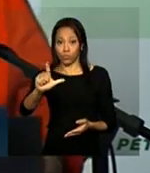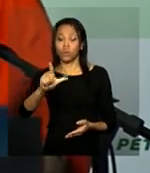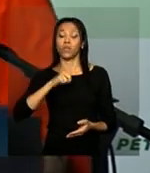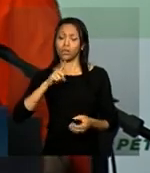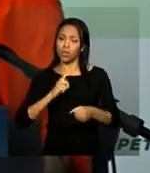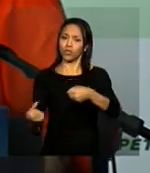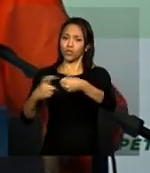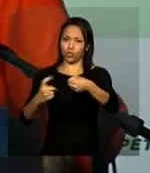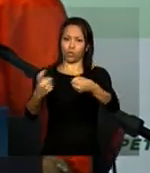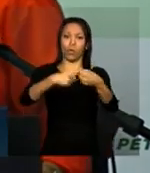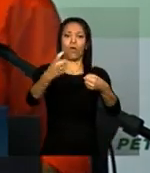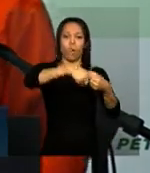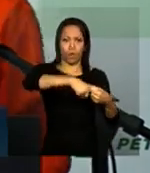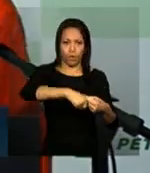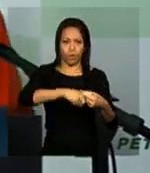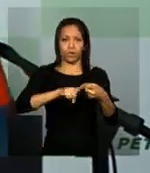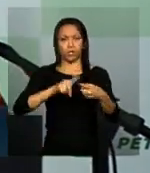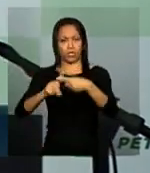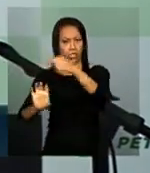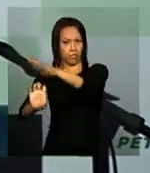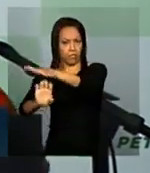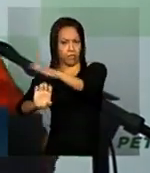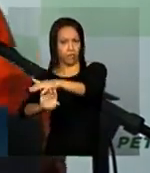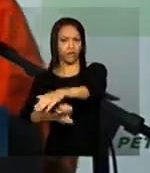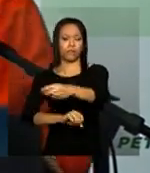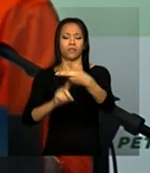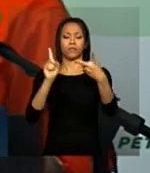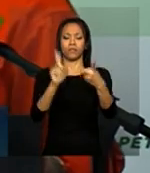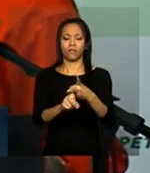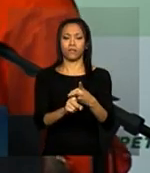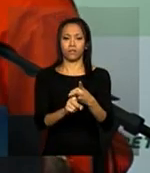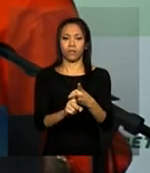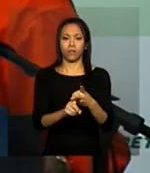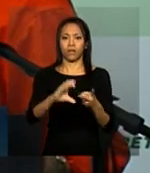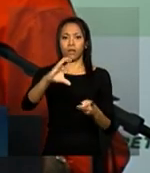da empresa Camargo Correia, que tem sócios,